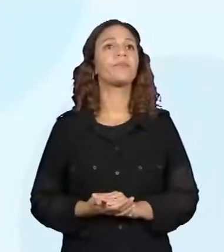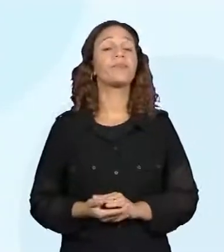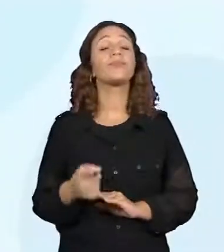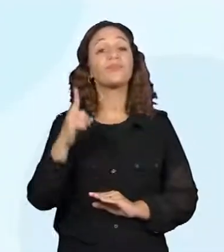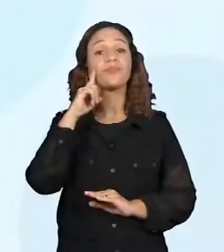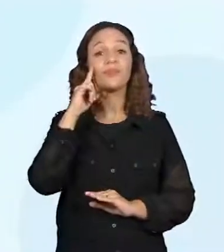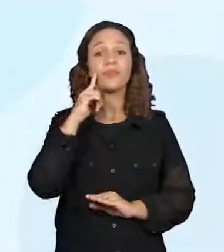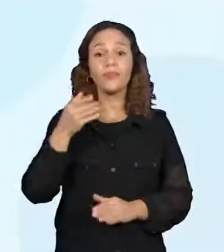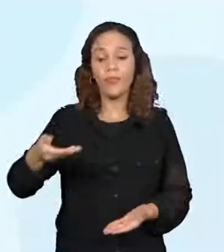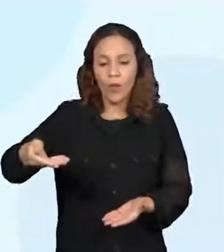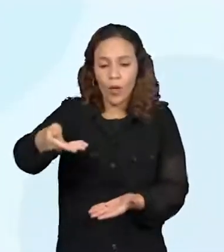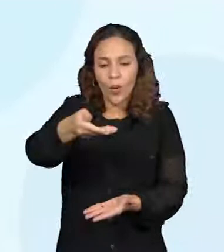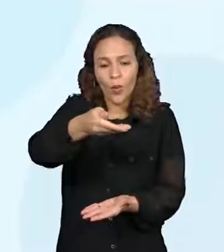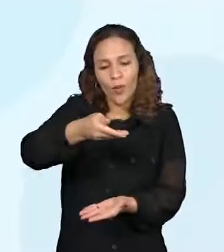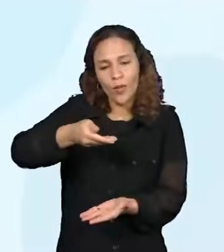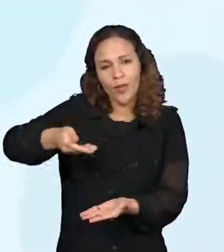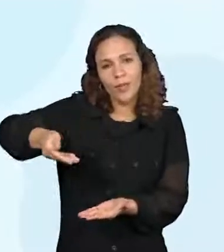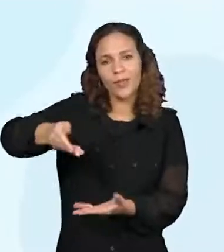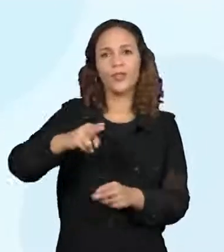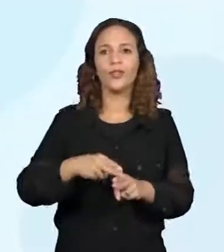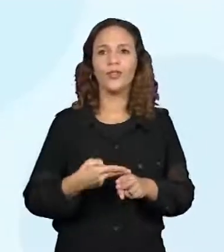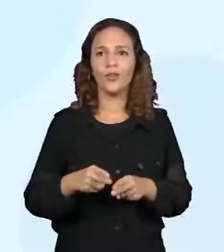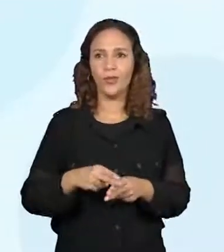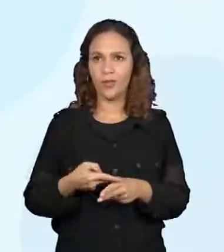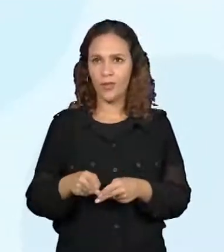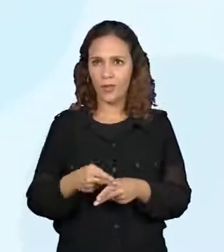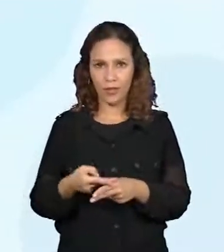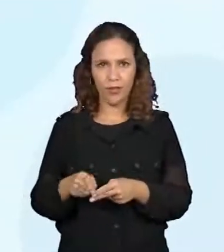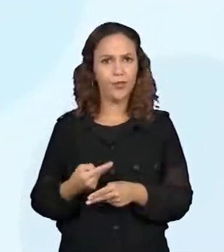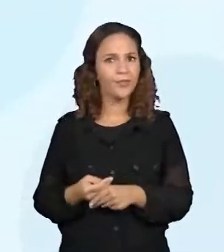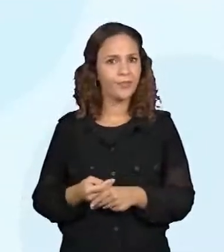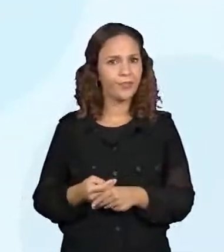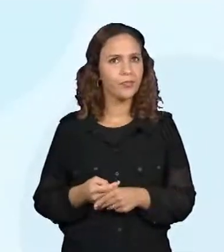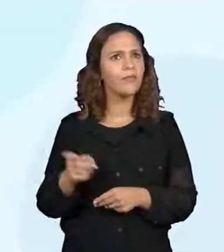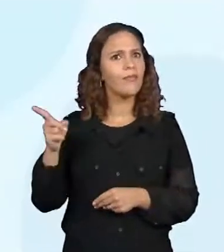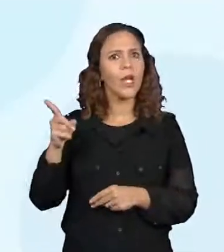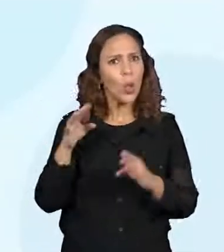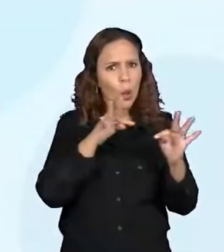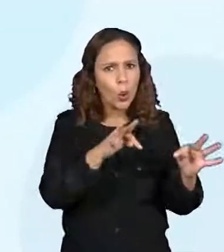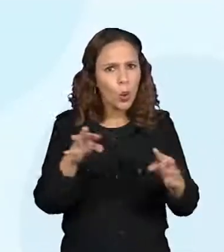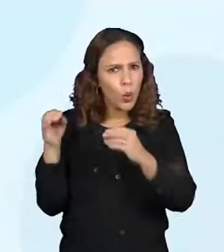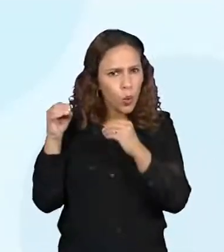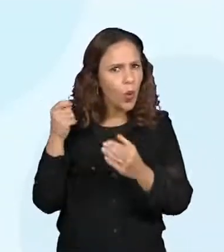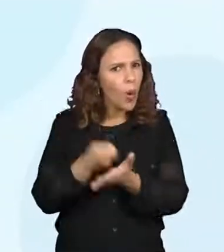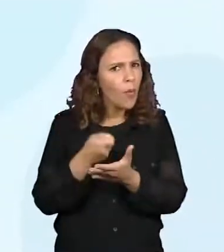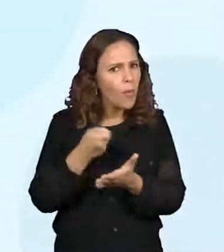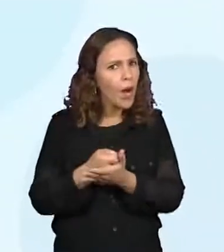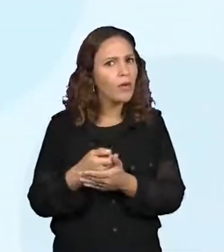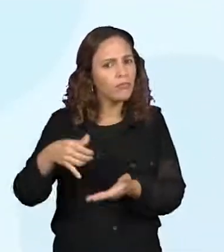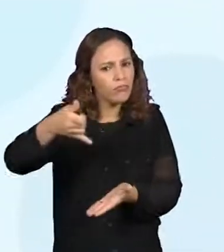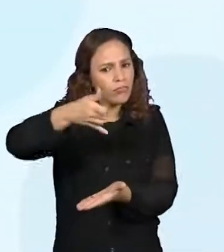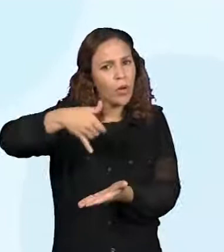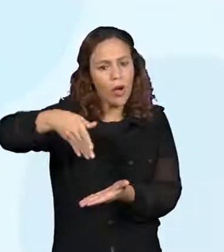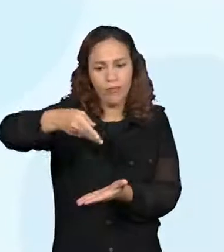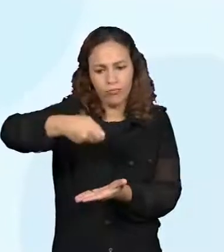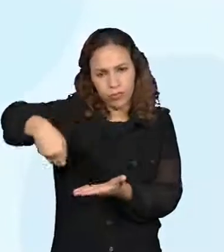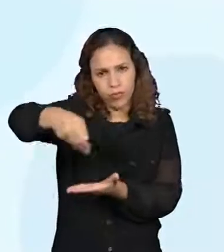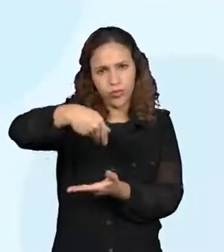Cobertura de chocolate. E aí, gente? Todo texto tem essa parte de cobertura? Claro que não,